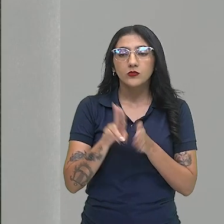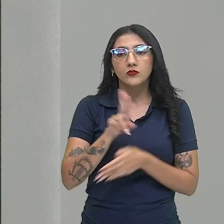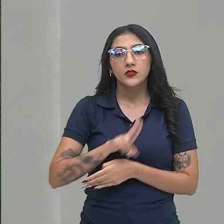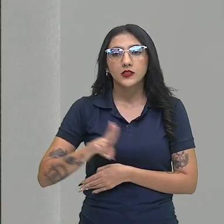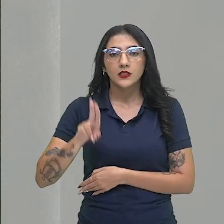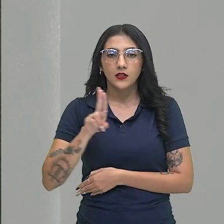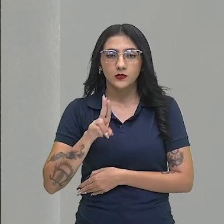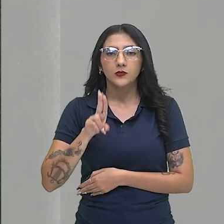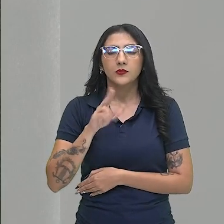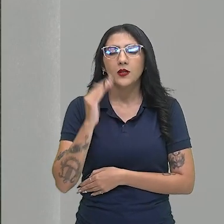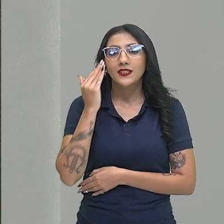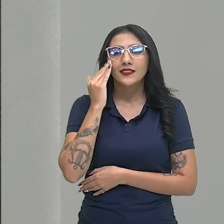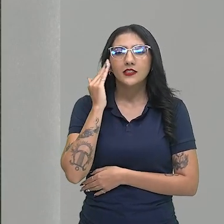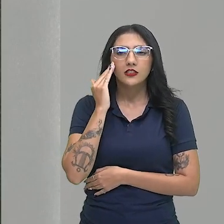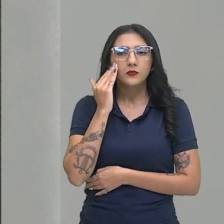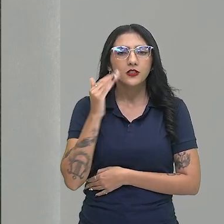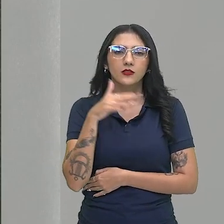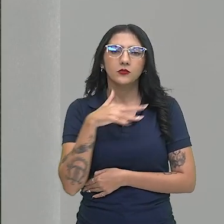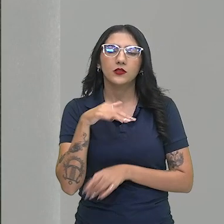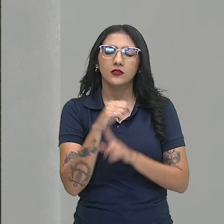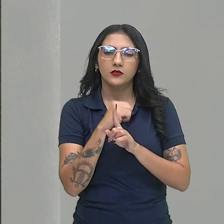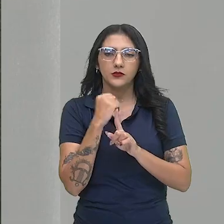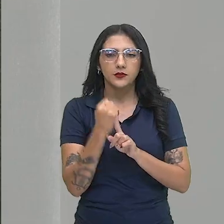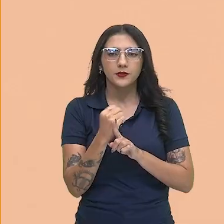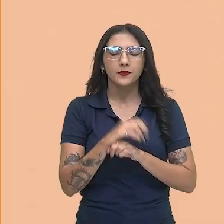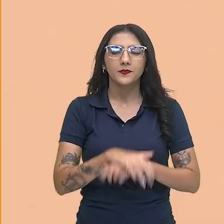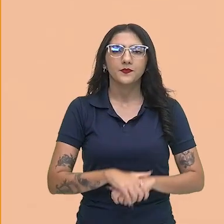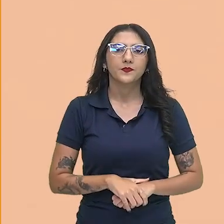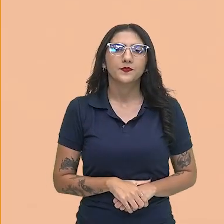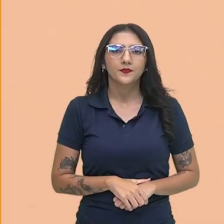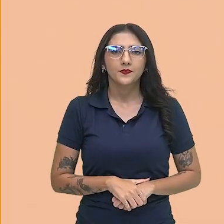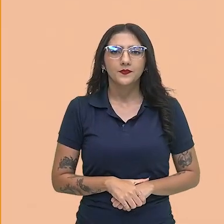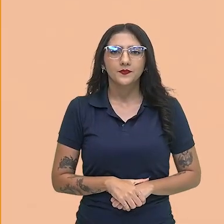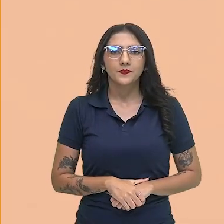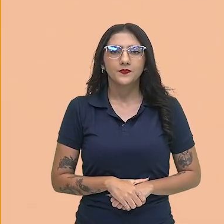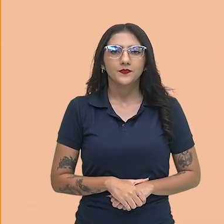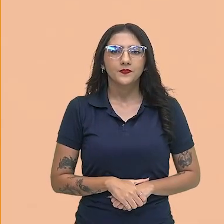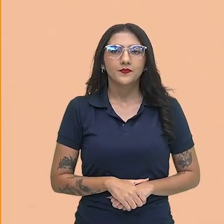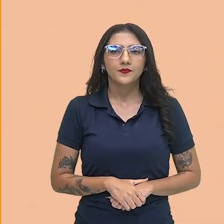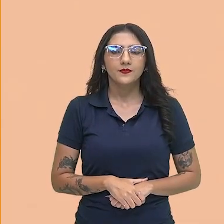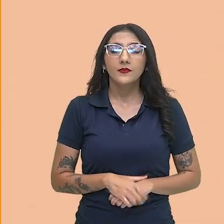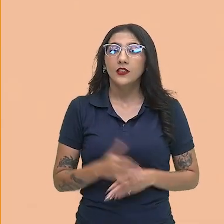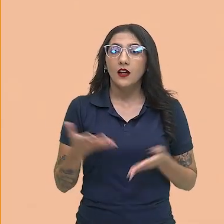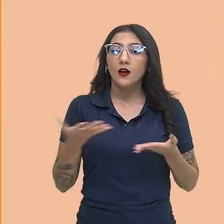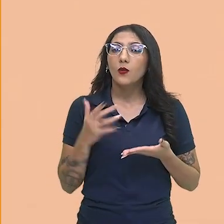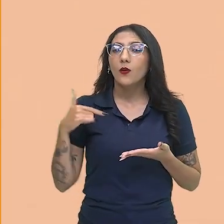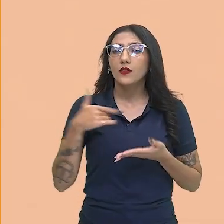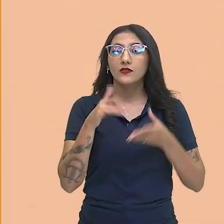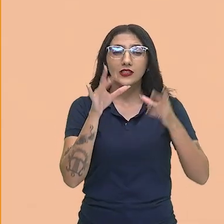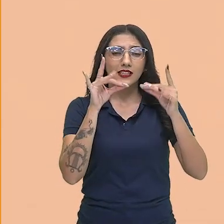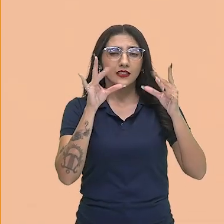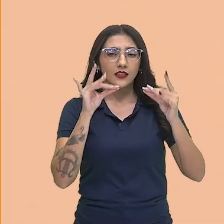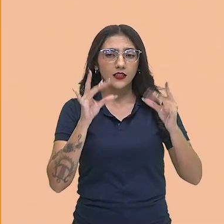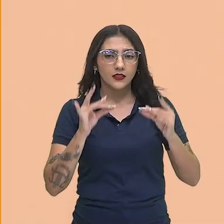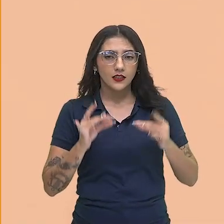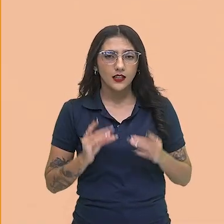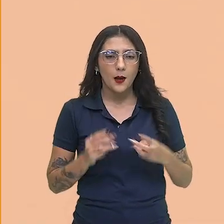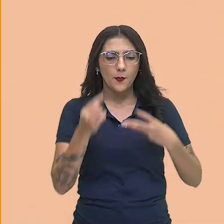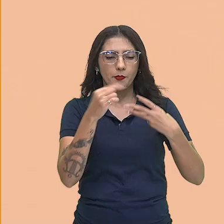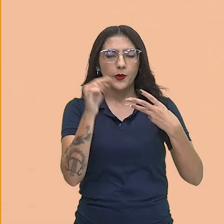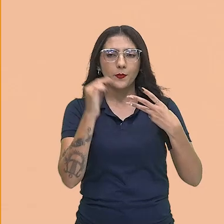método compreensivo, certo? E aí a gente vai agora tratar cada um deles em particular,